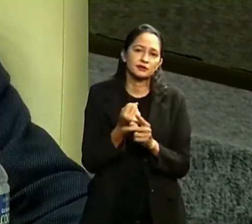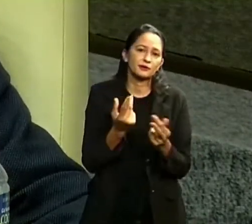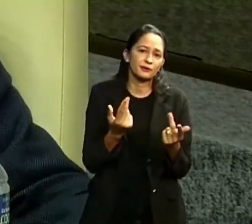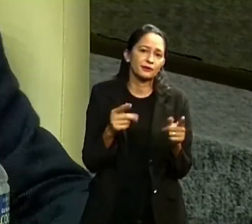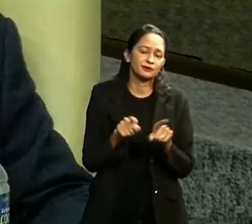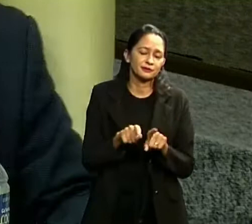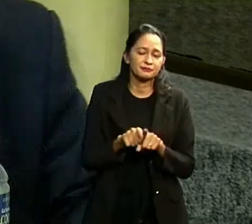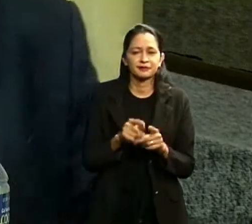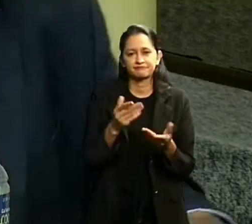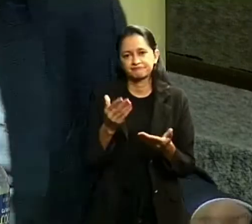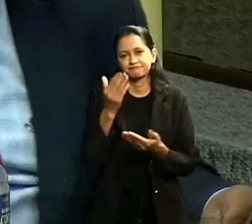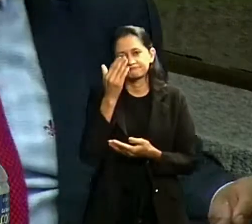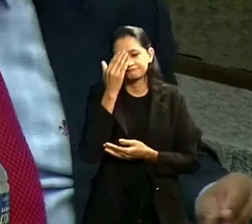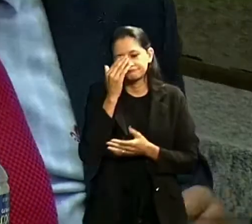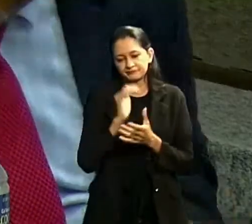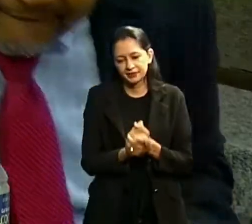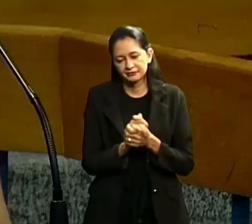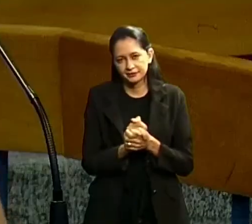senhora. Conte conosco.